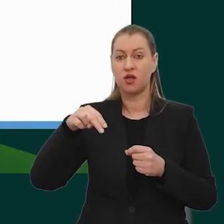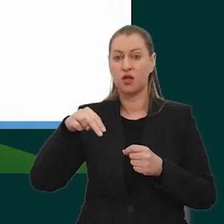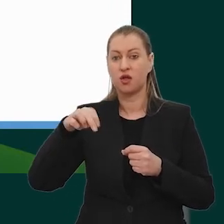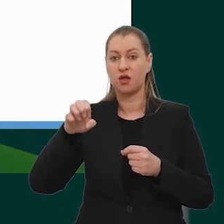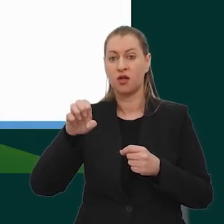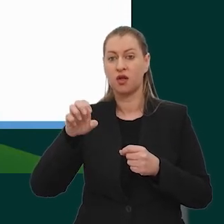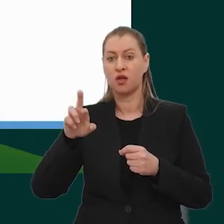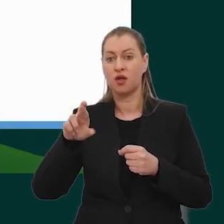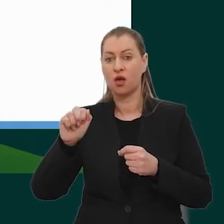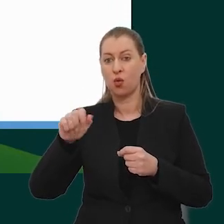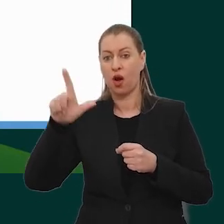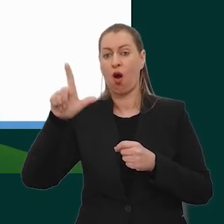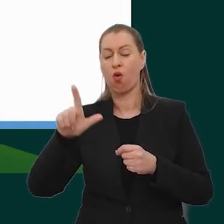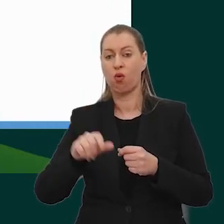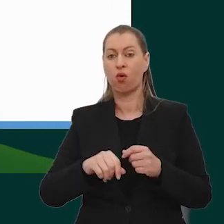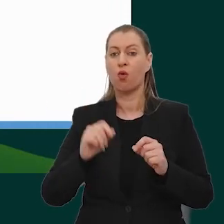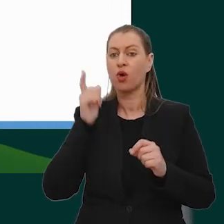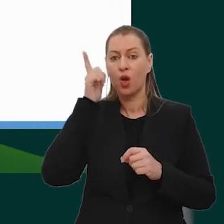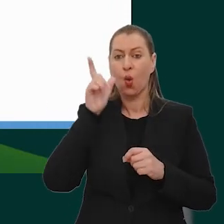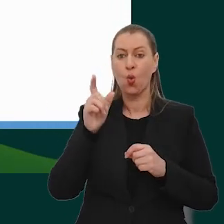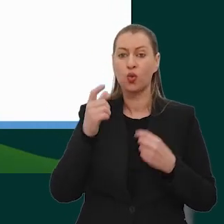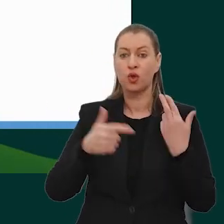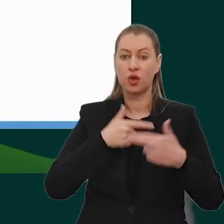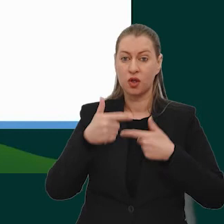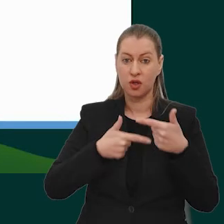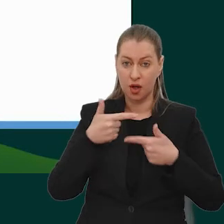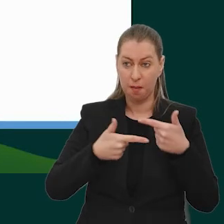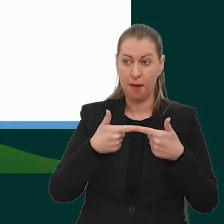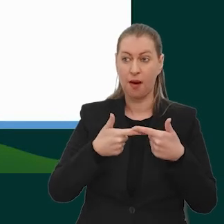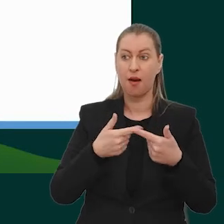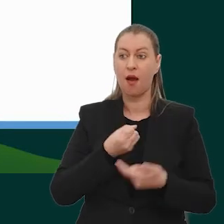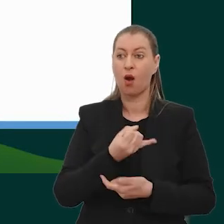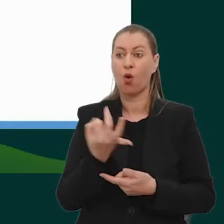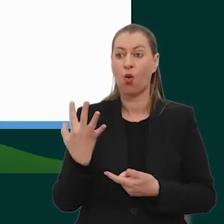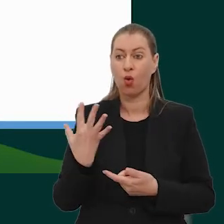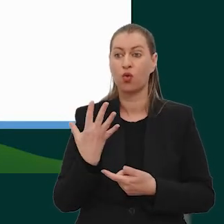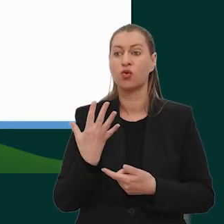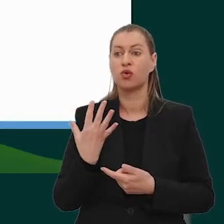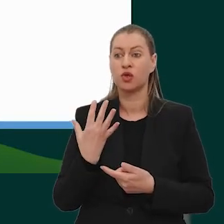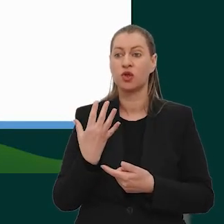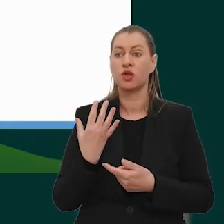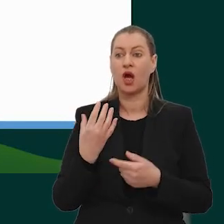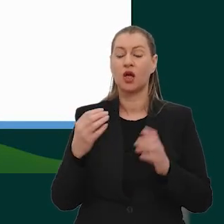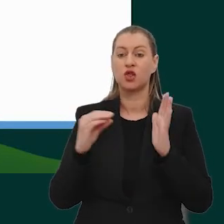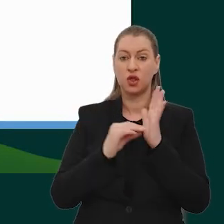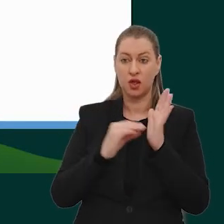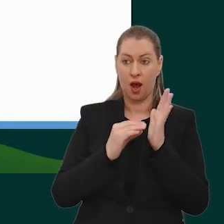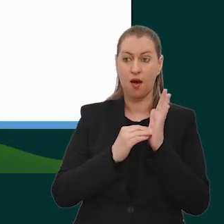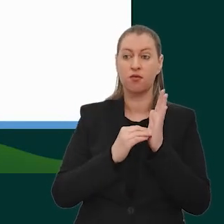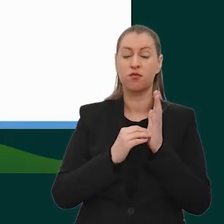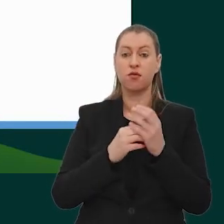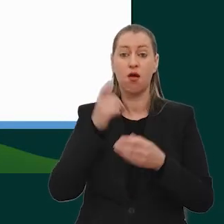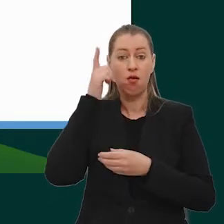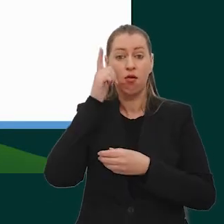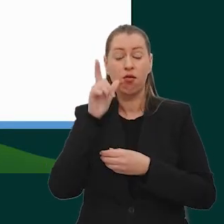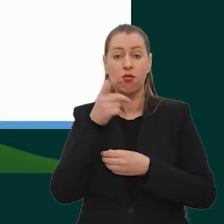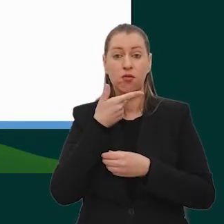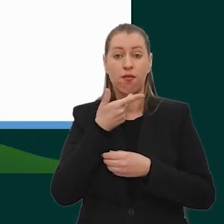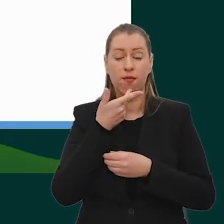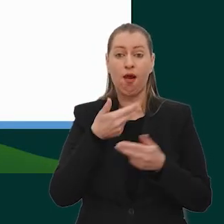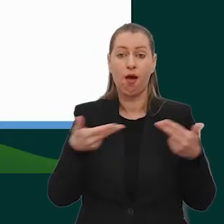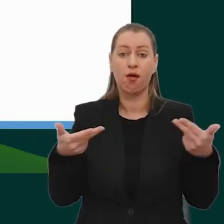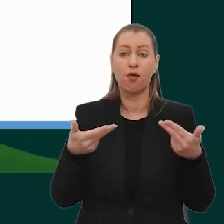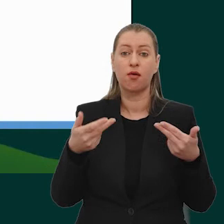assunto para vocês, que é conseguir trabalhar com pequenas quantidades, com algumas quantidades de dados e conseguir predizer